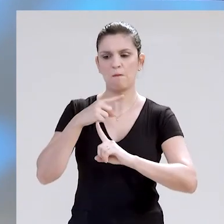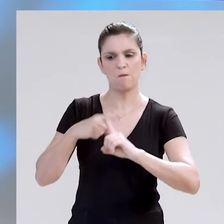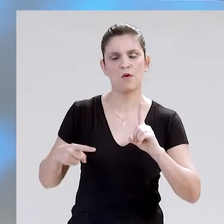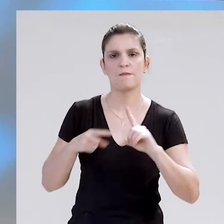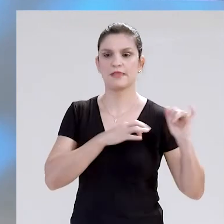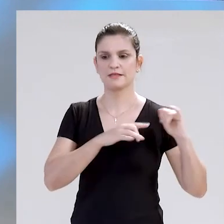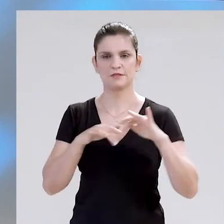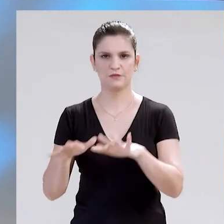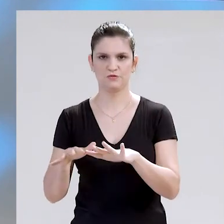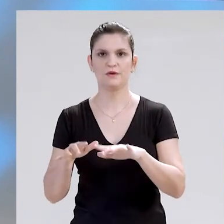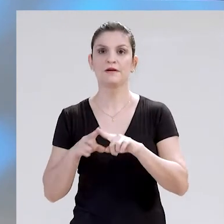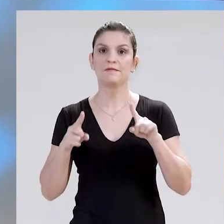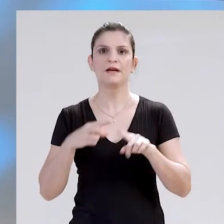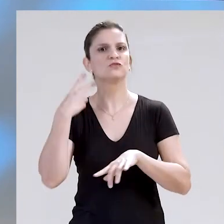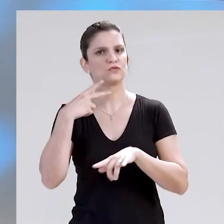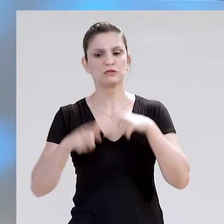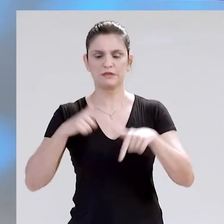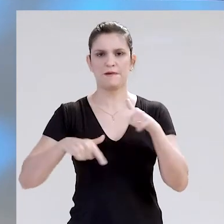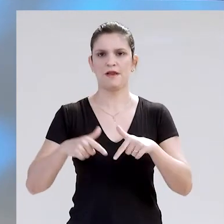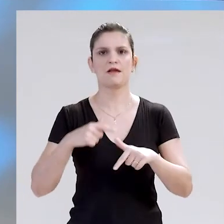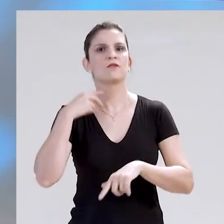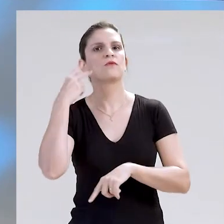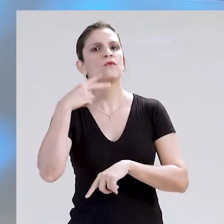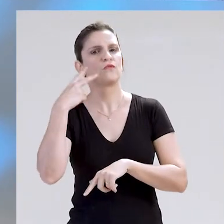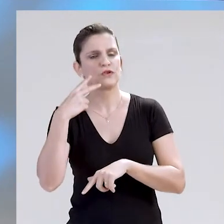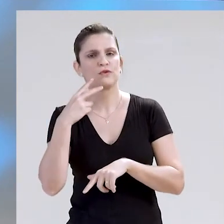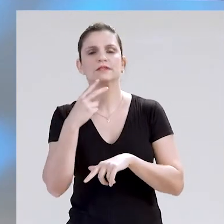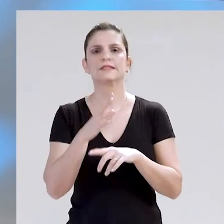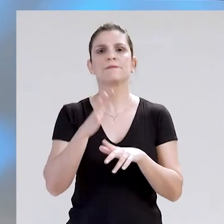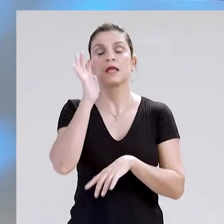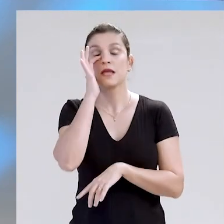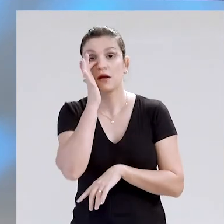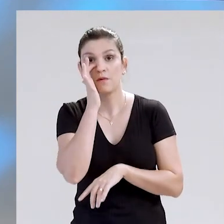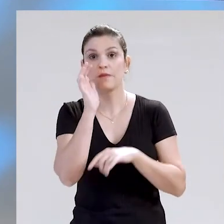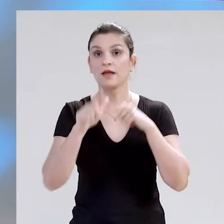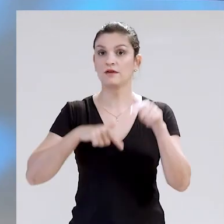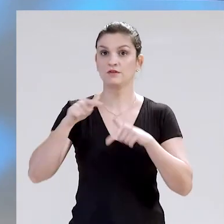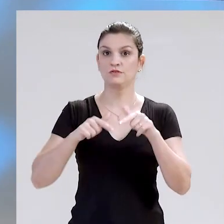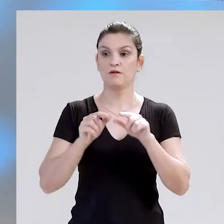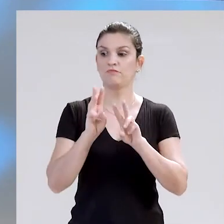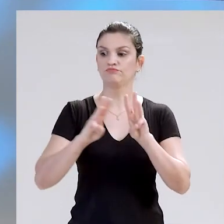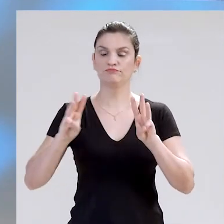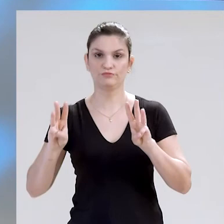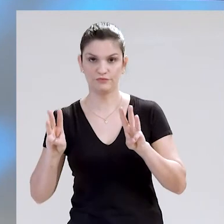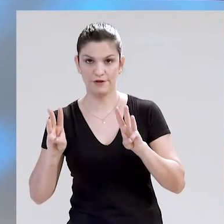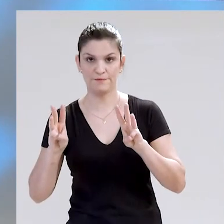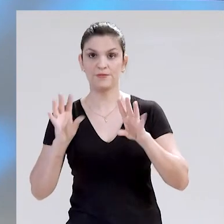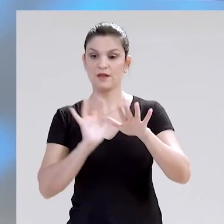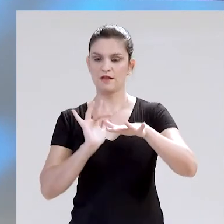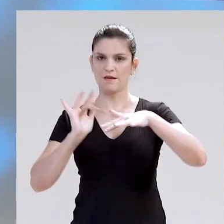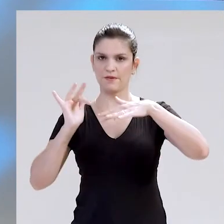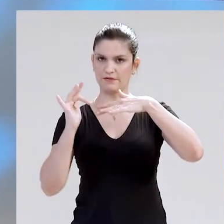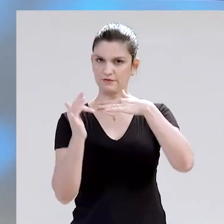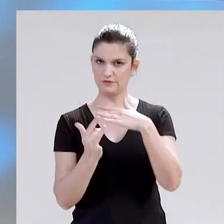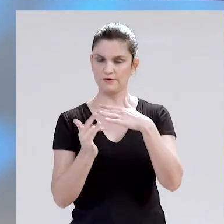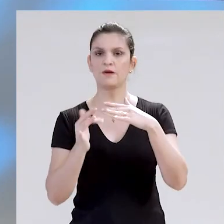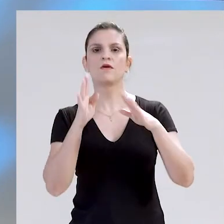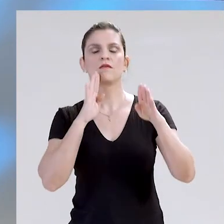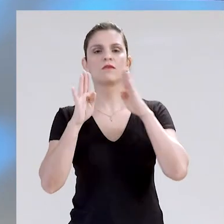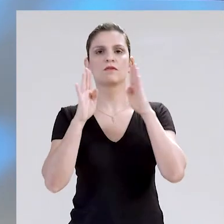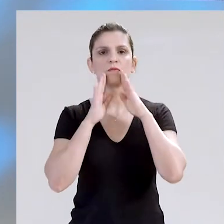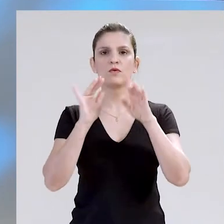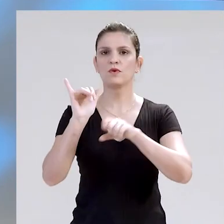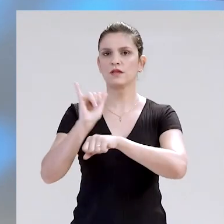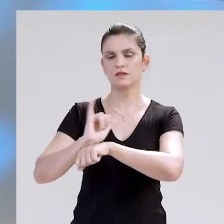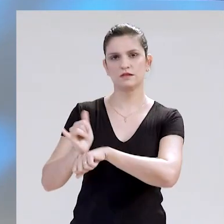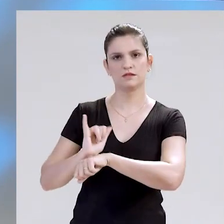dos vereadores você pode acompanhar no site da Câmara.ms.gov.br e pelas nossas redes sociais, como